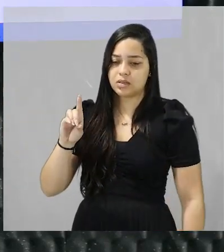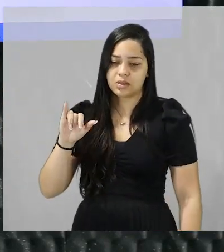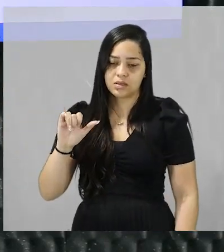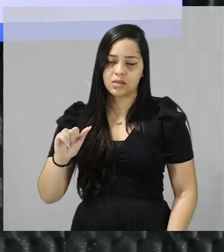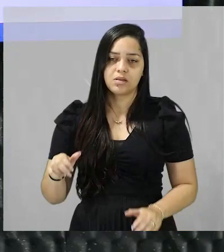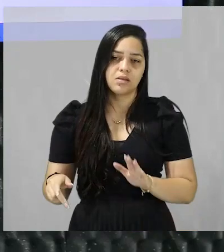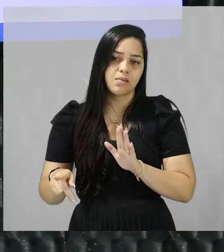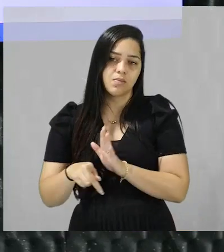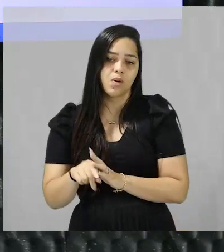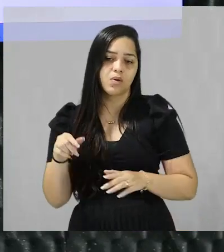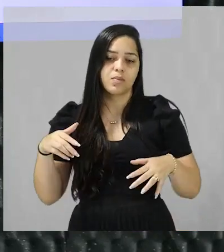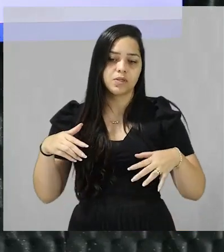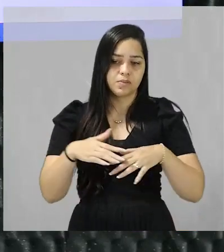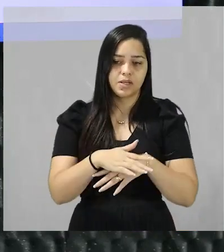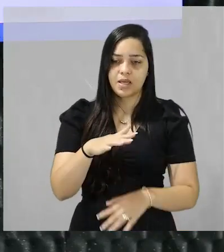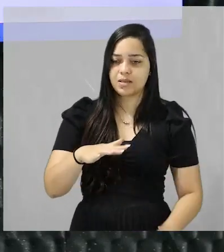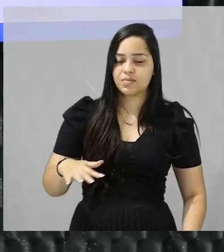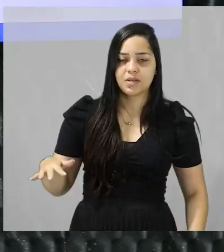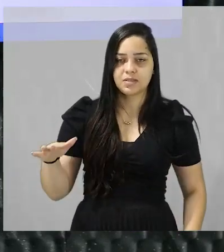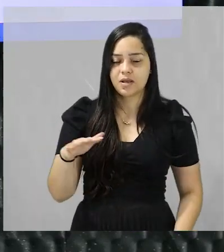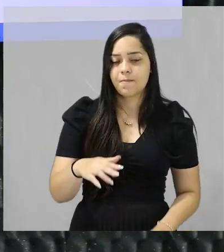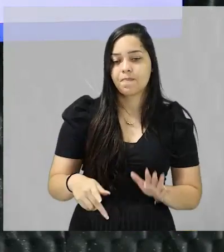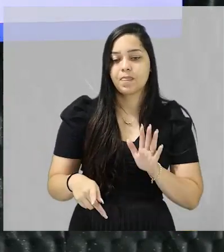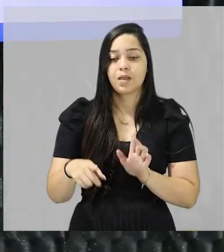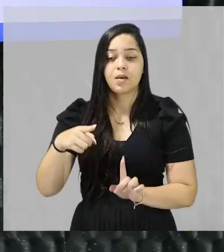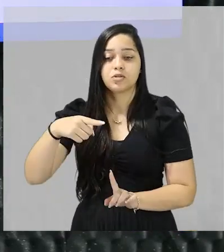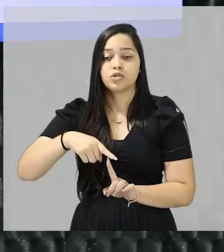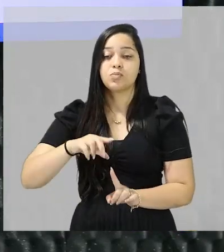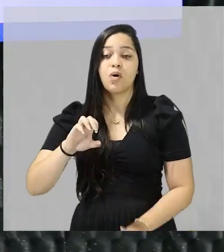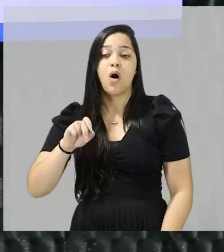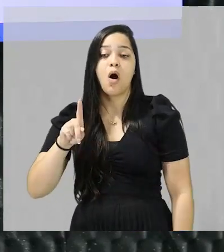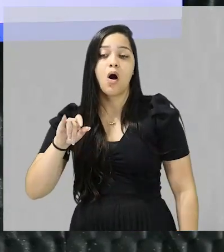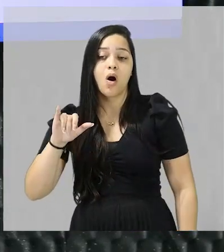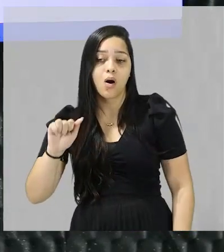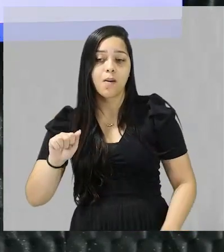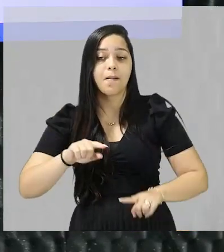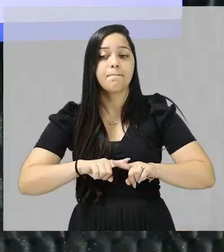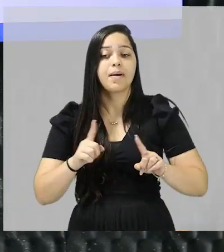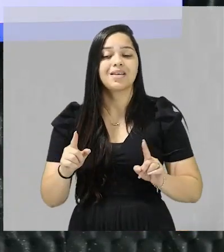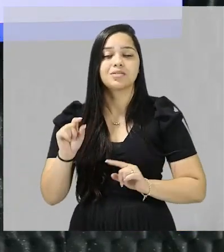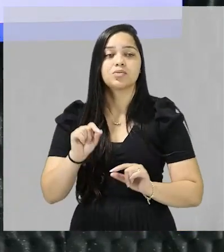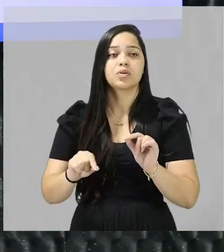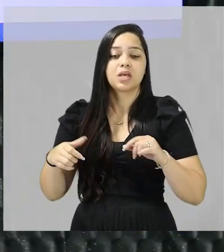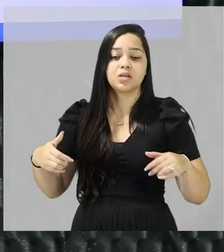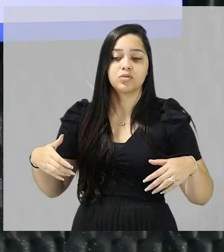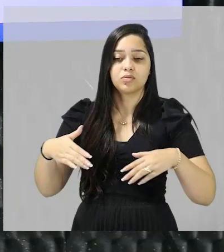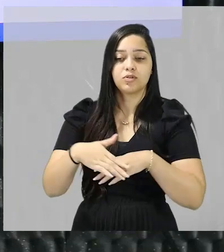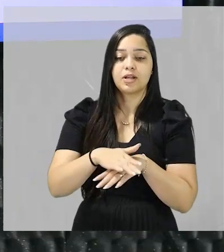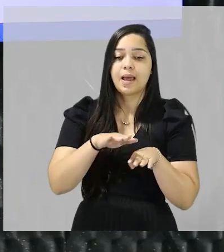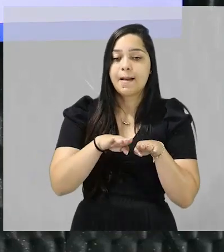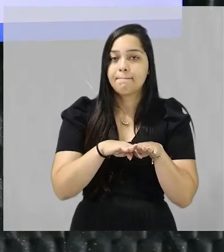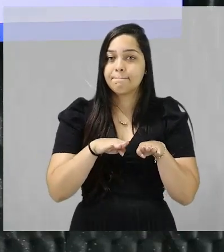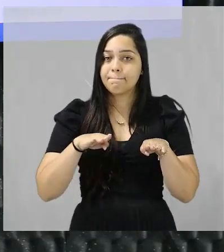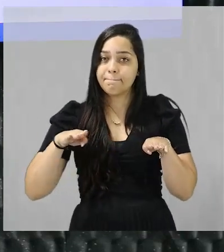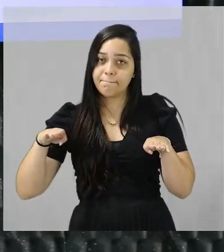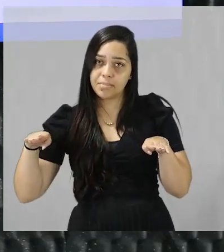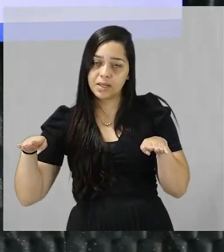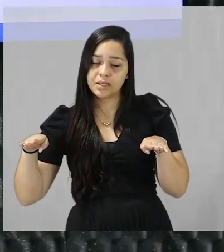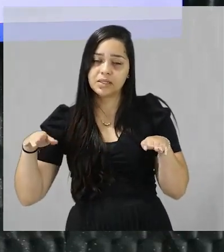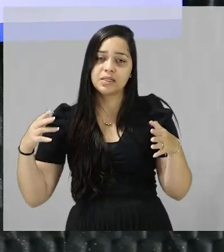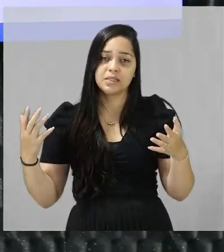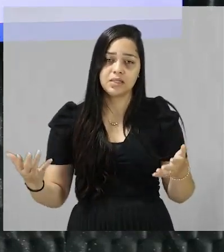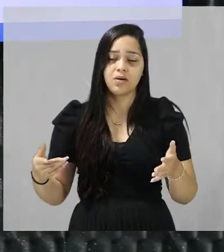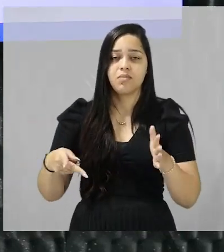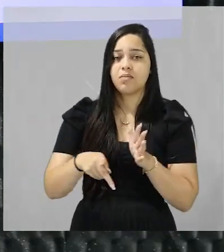de isomeria espacial do tipo óptica. Vai ser um caso de isomeria plana. Então, os